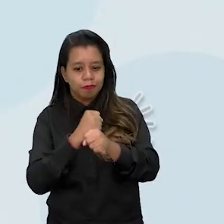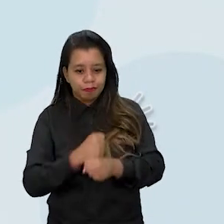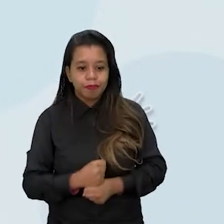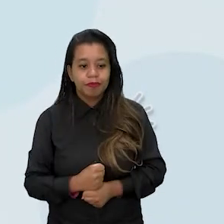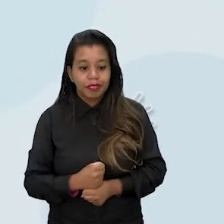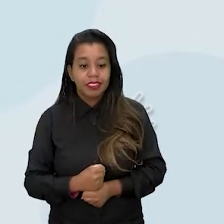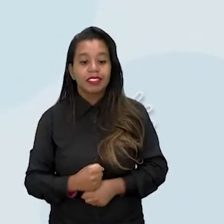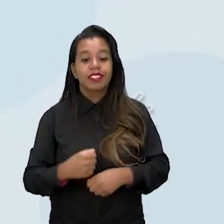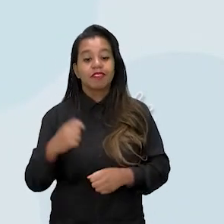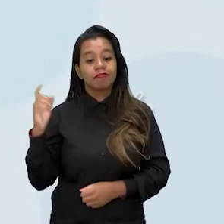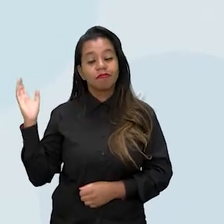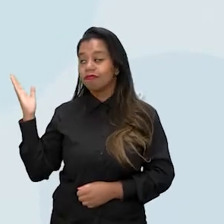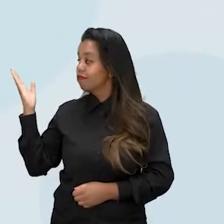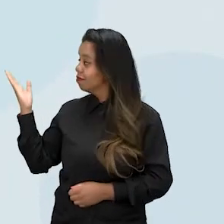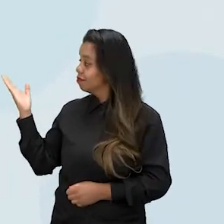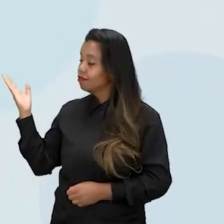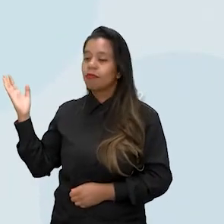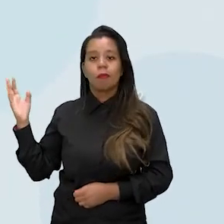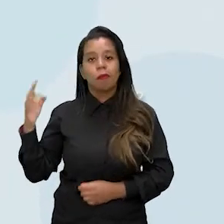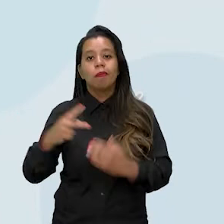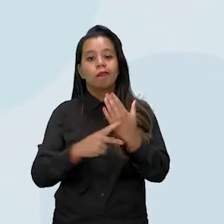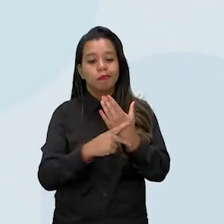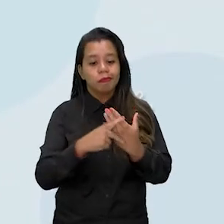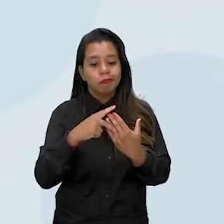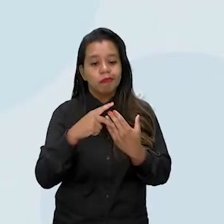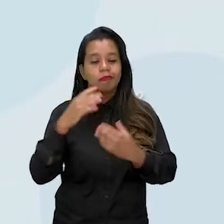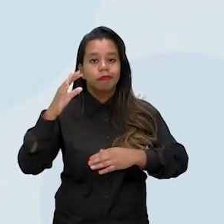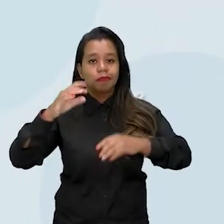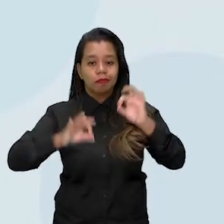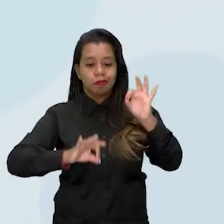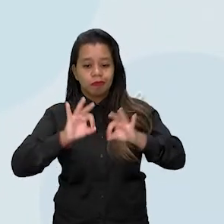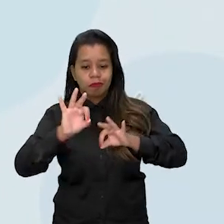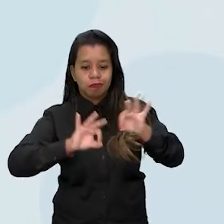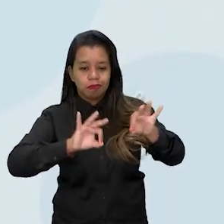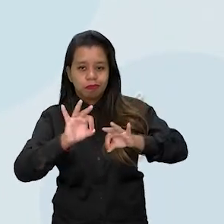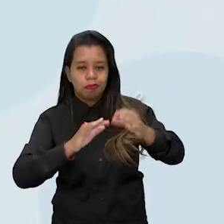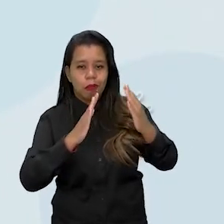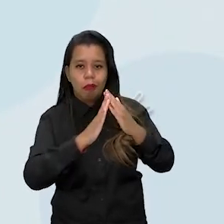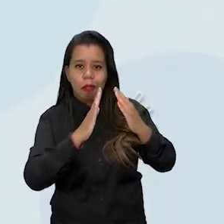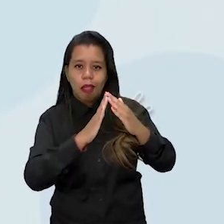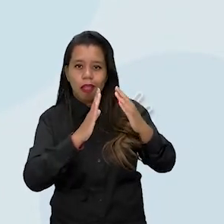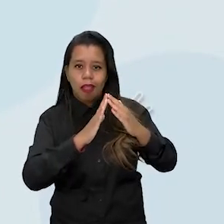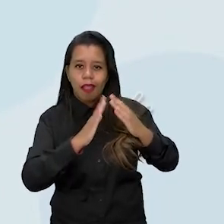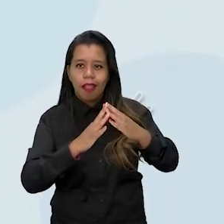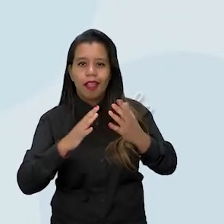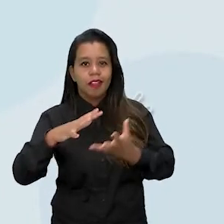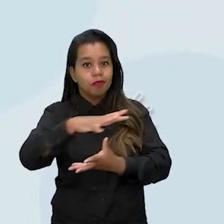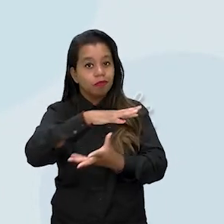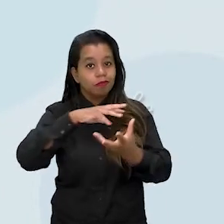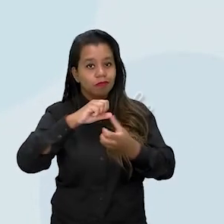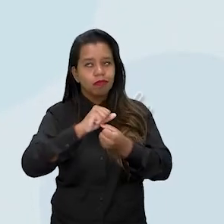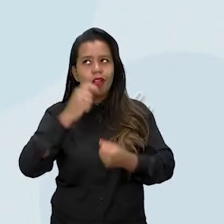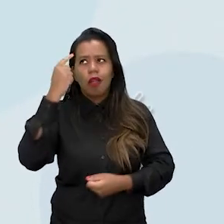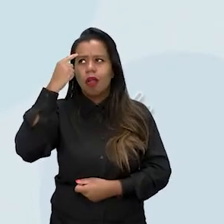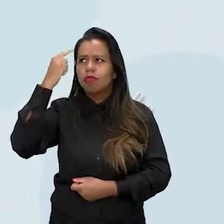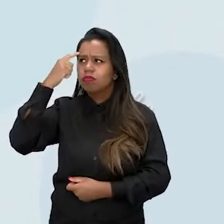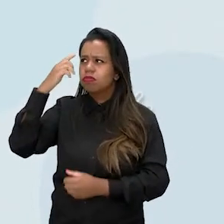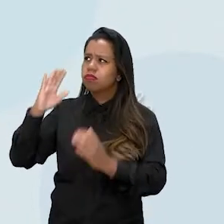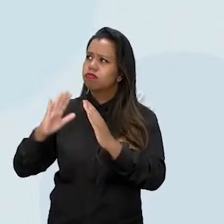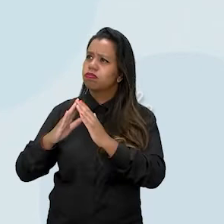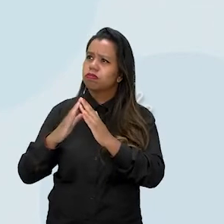esse é o nome da nossa unidade curricular. E aí a gente está tentando pensar numa forma mais eficiente